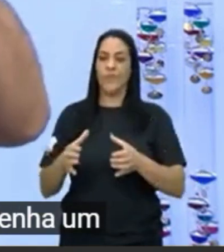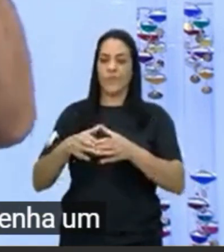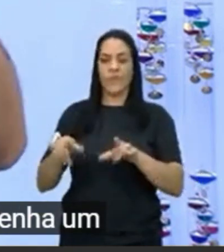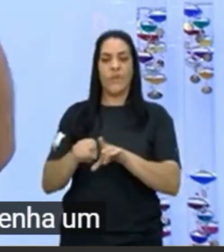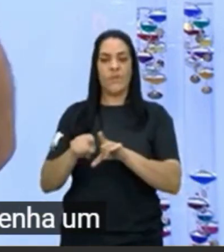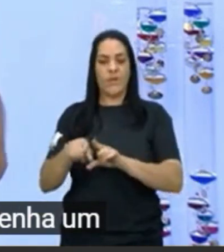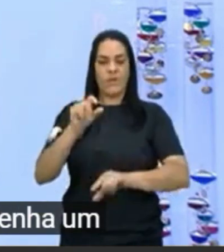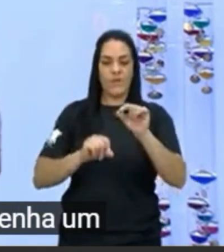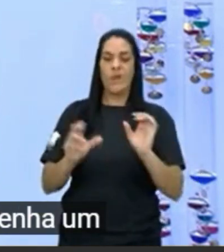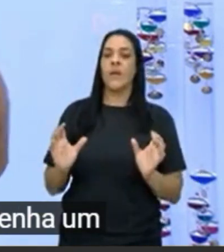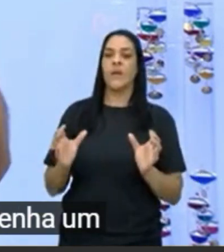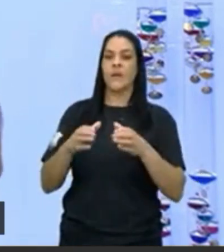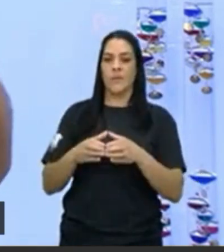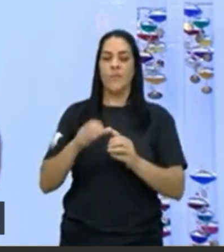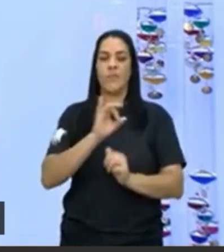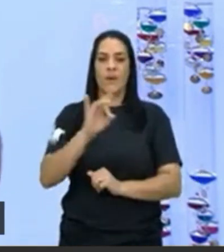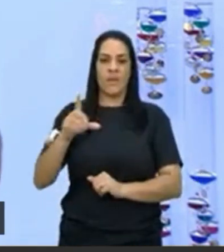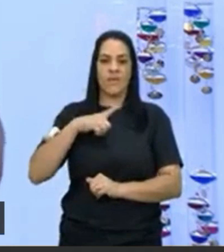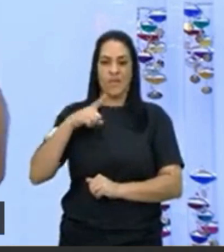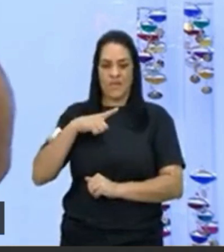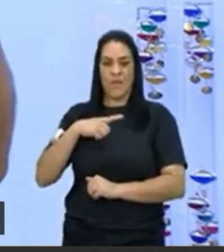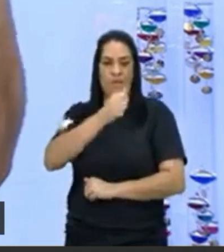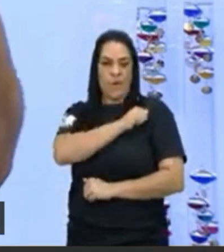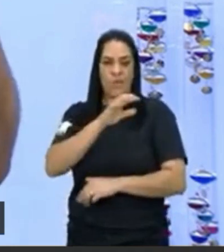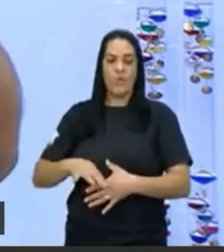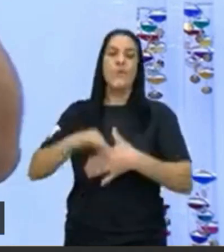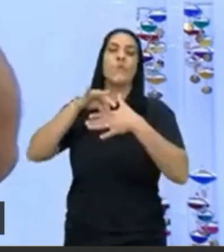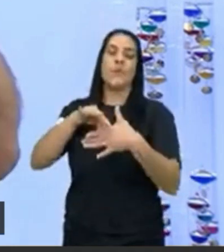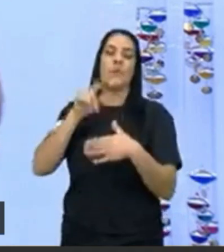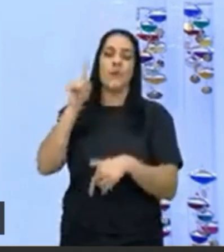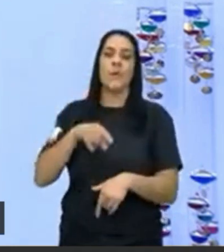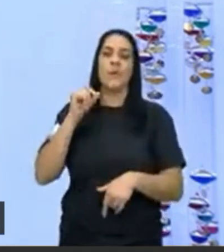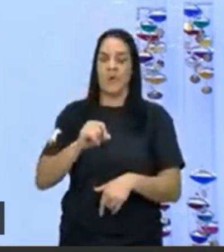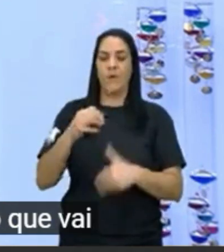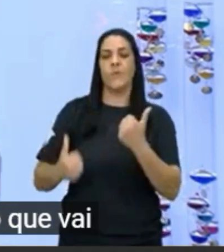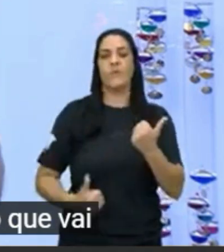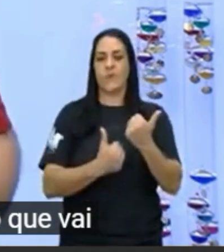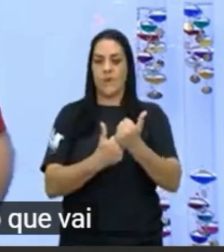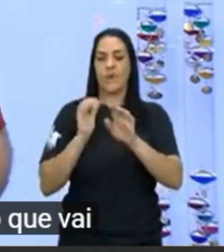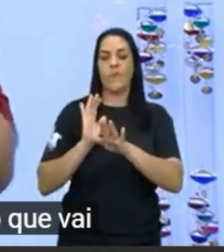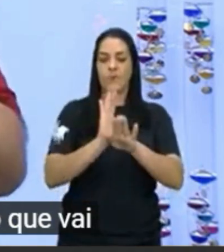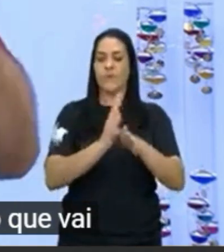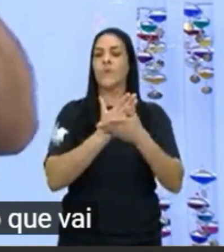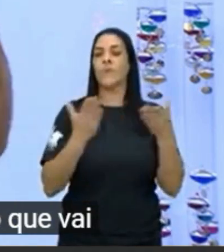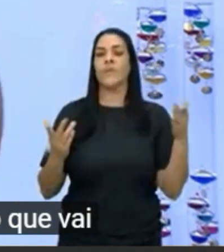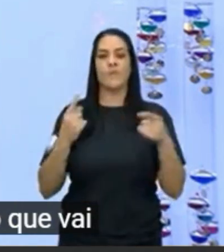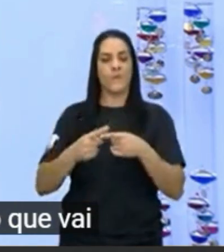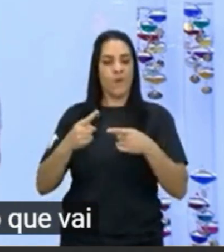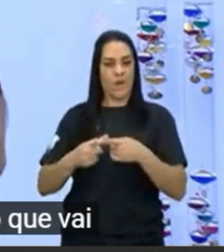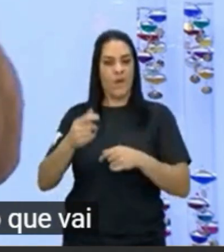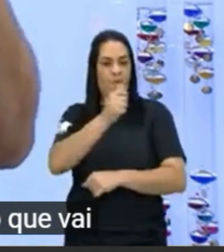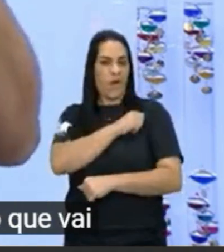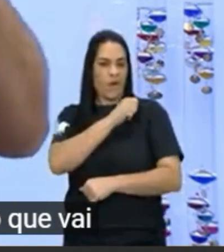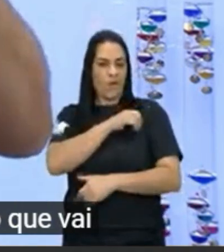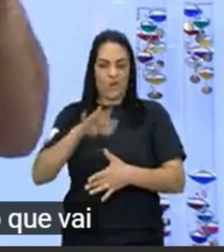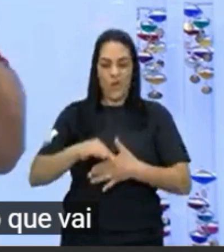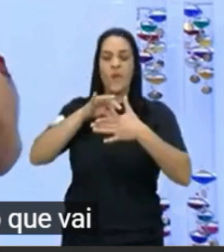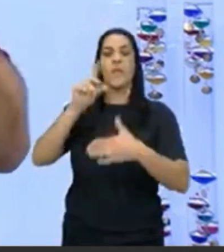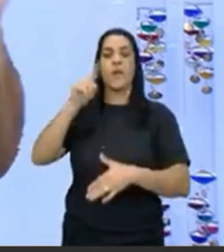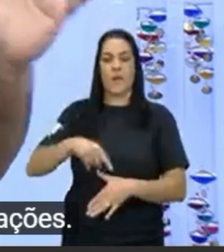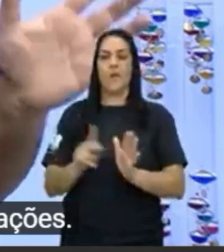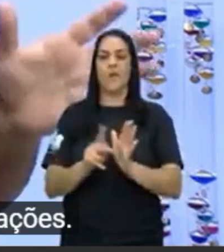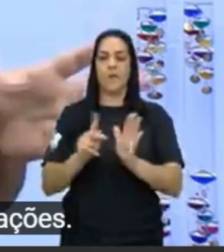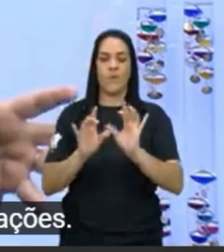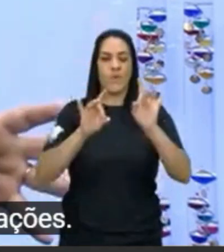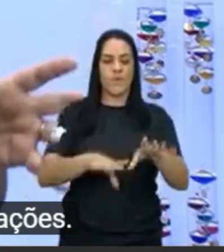grupos, escolher que cada grupo tenha um aluno líder. E esse aluno líder ele vai ser um suporte, uma ajuda para você. Por quê? Esse aluno líder é o